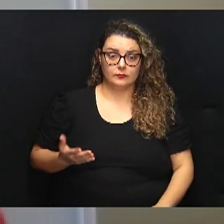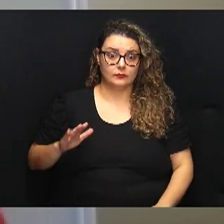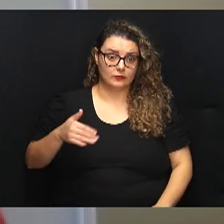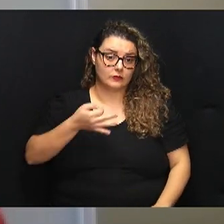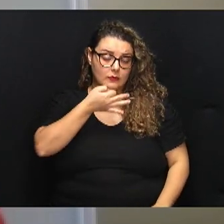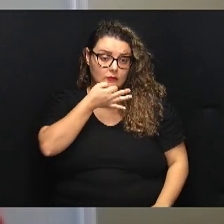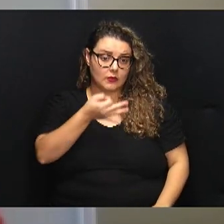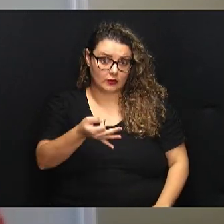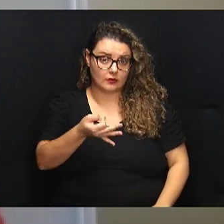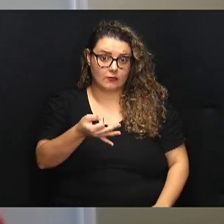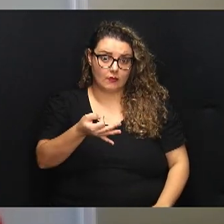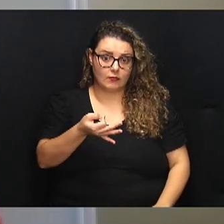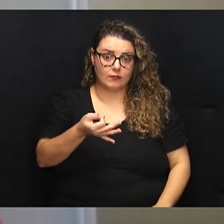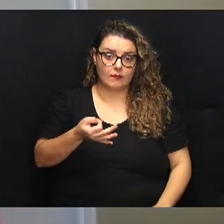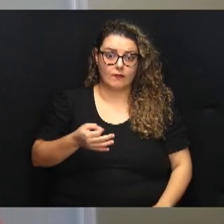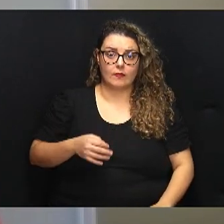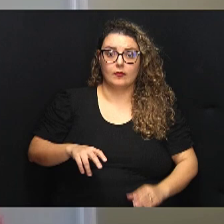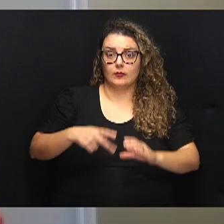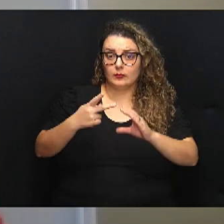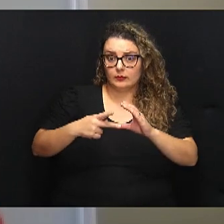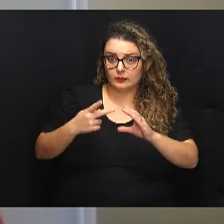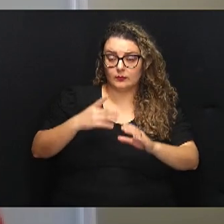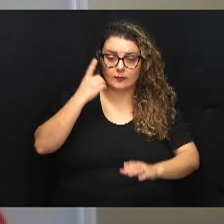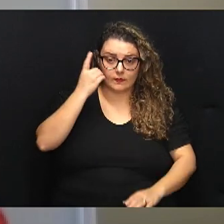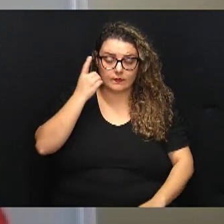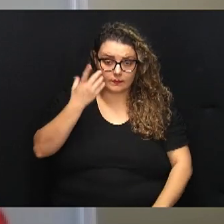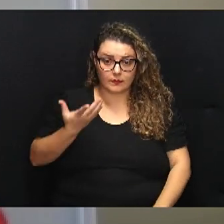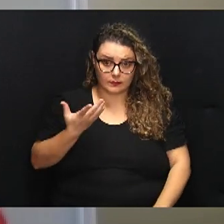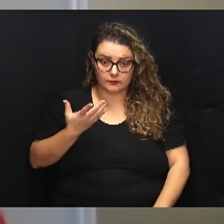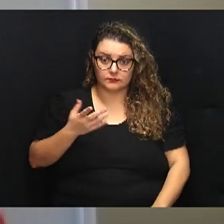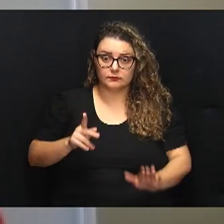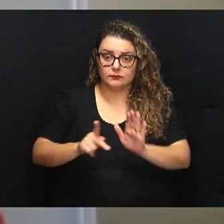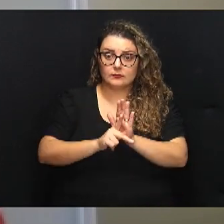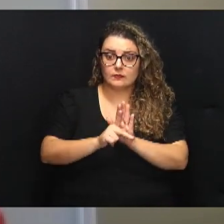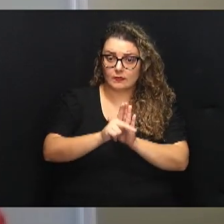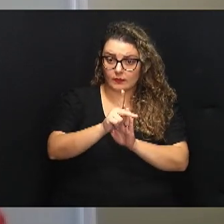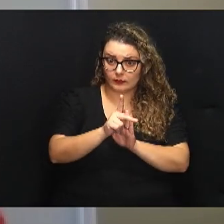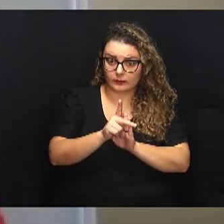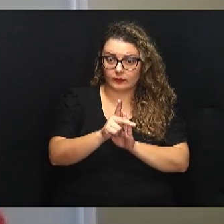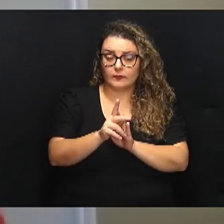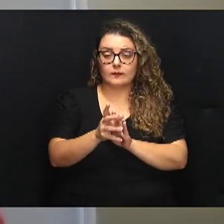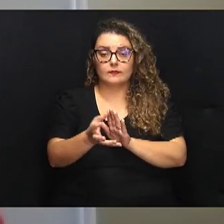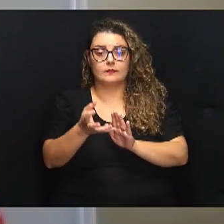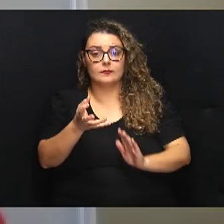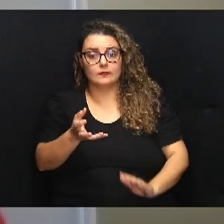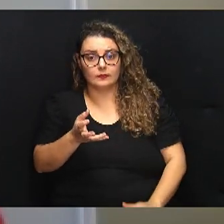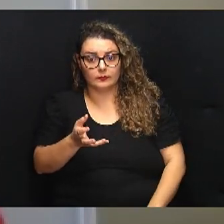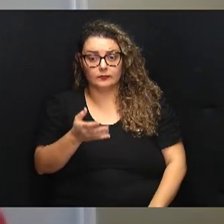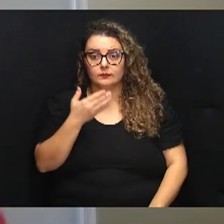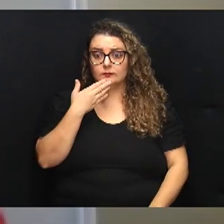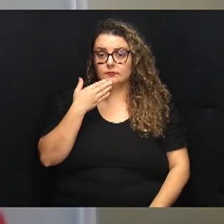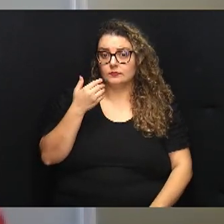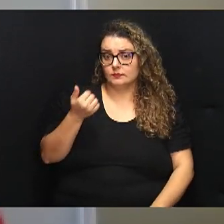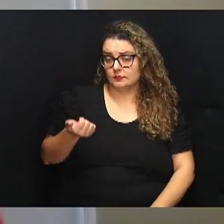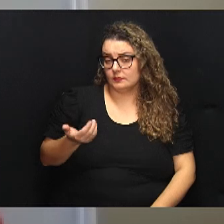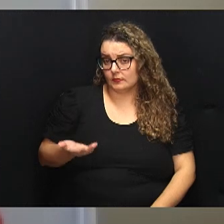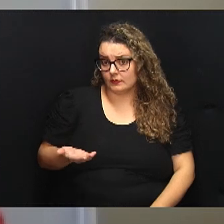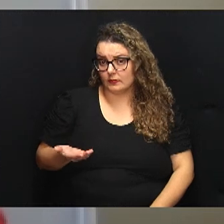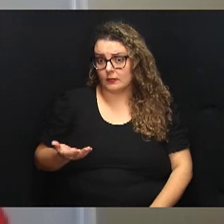sugerido na Câmara dos Deputados um projeto que pretendia melhorar, né,